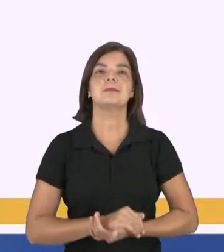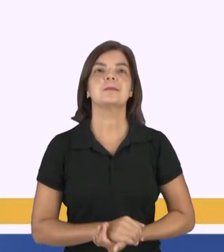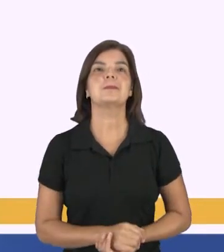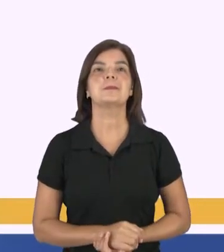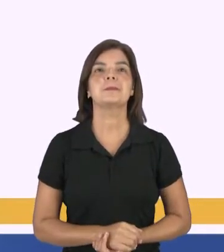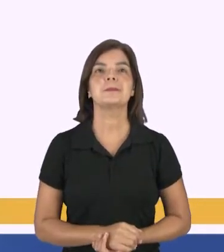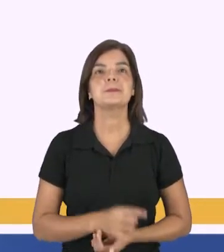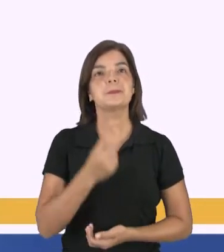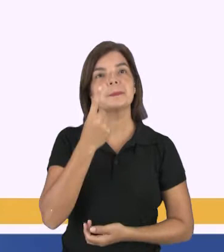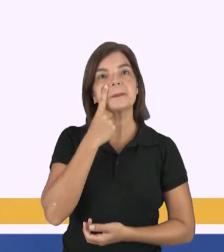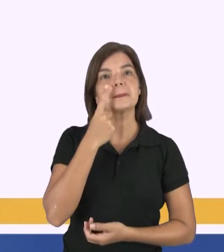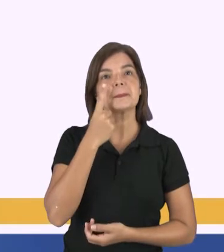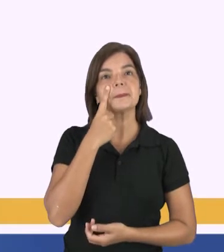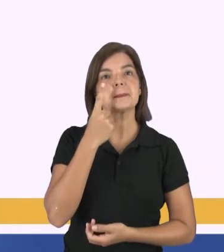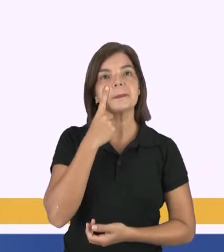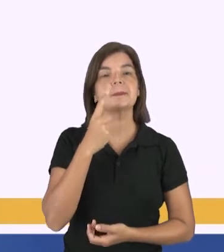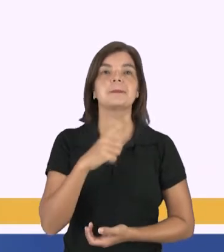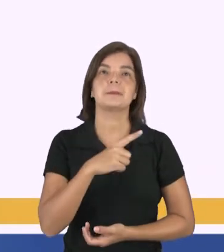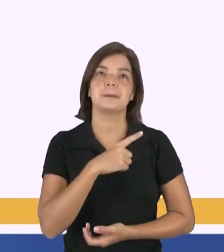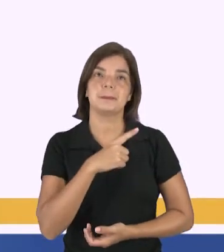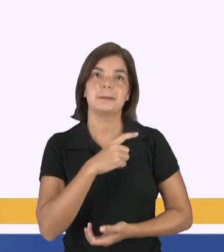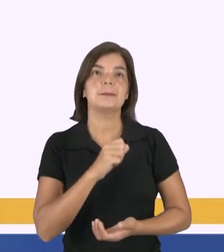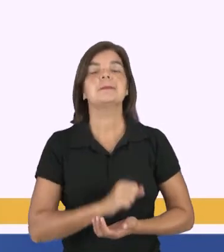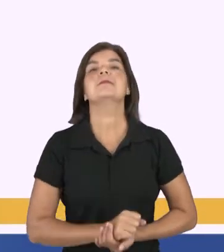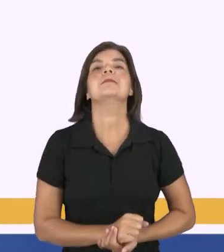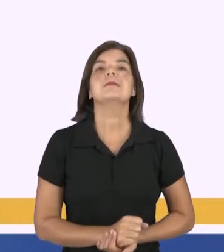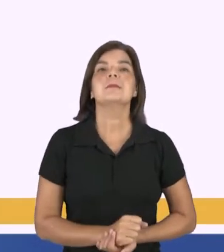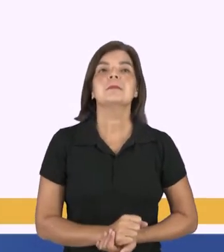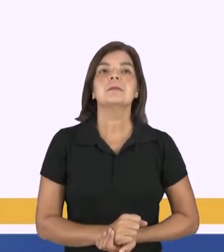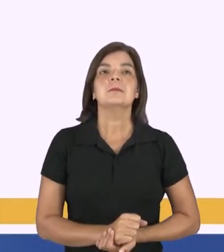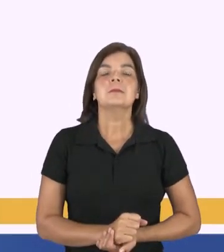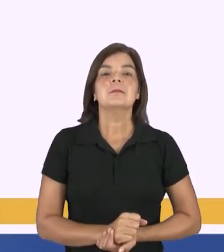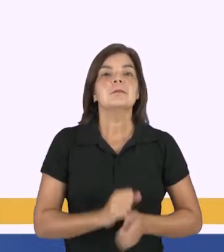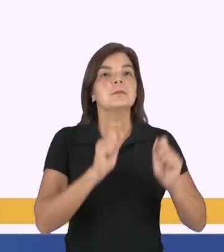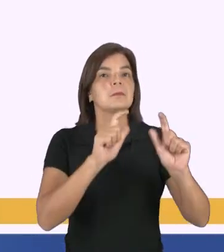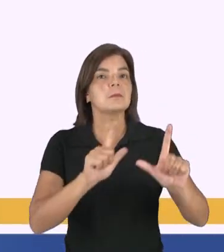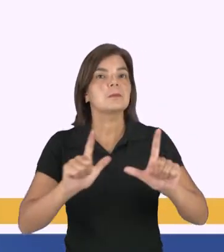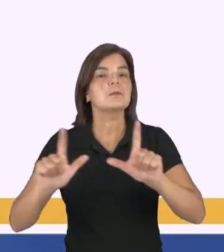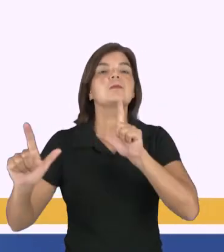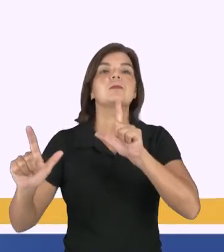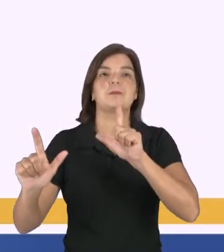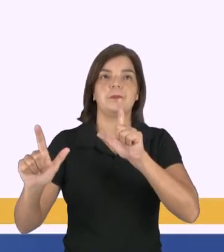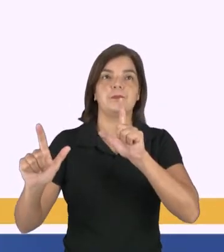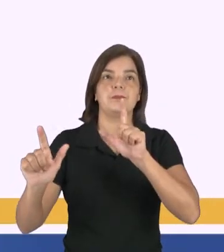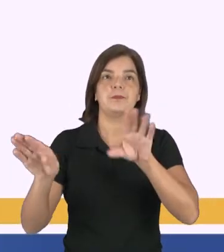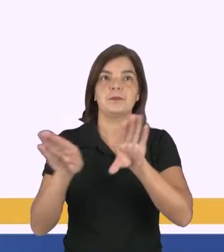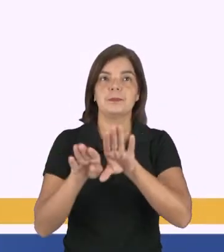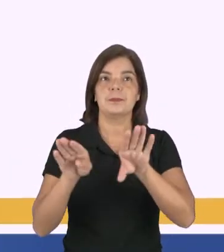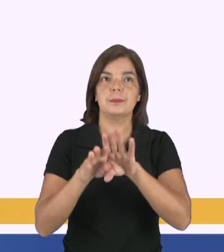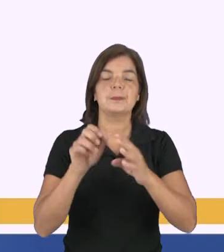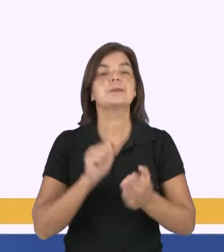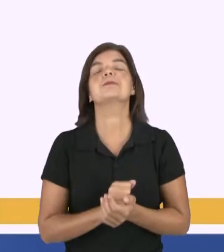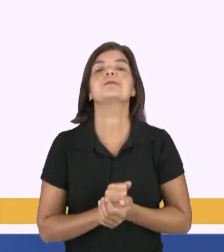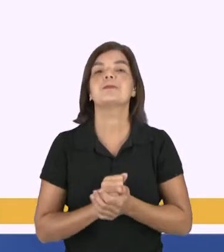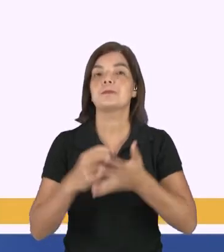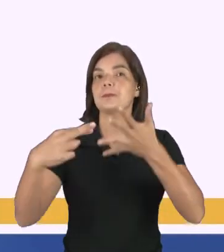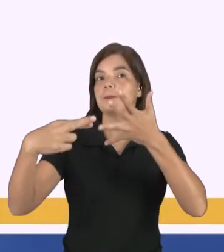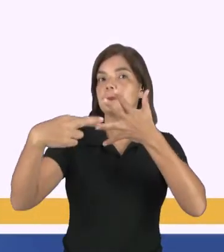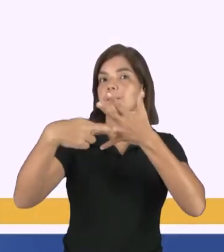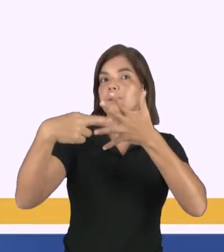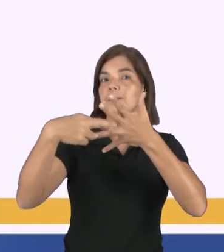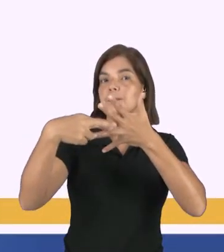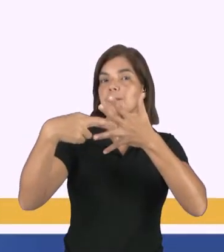de dó Observe aqui eu vou ter nessa nesse slide uma pauta azinha com a clave de sol